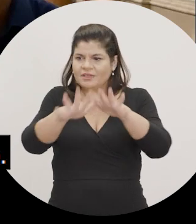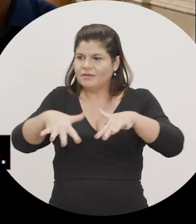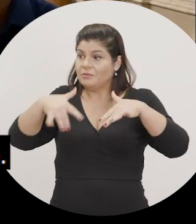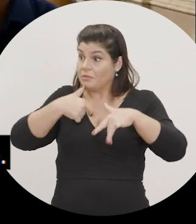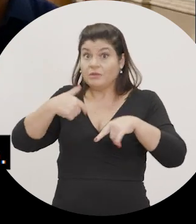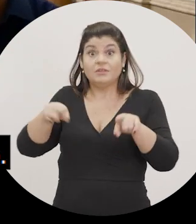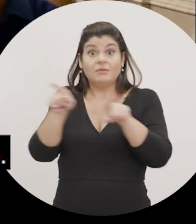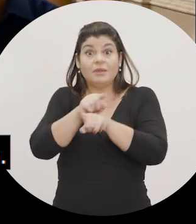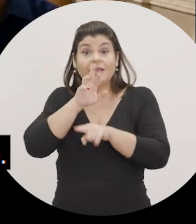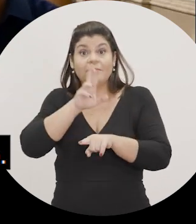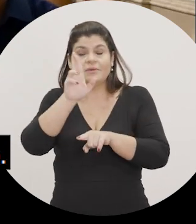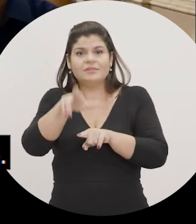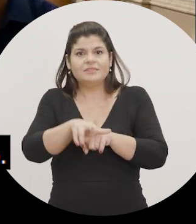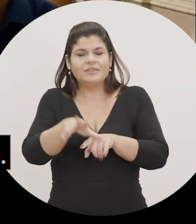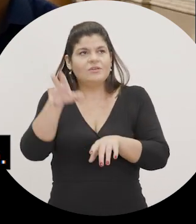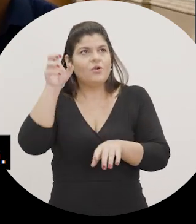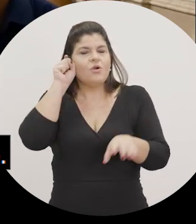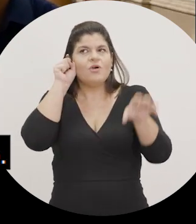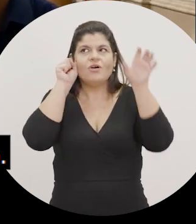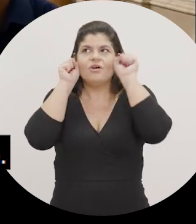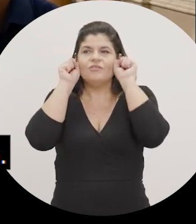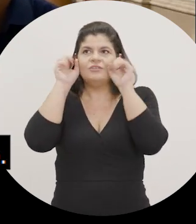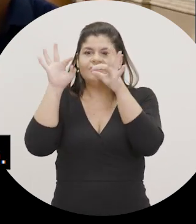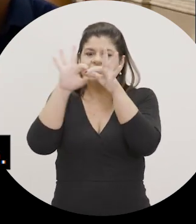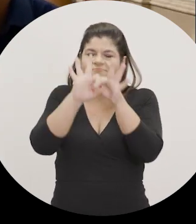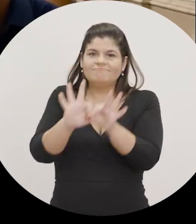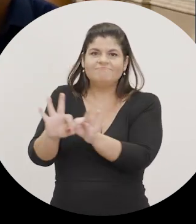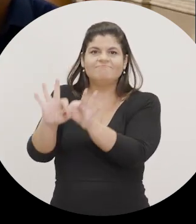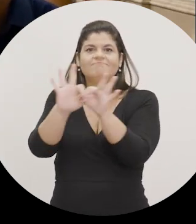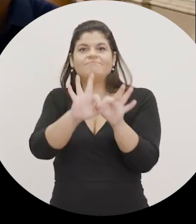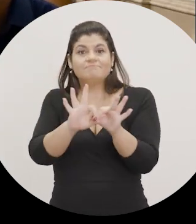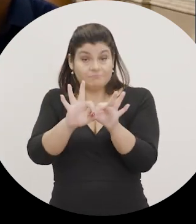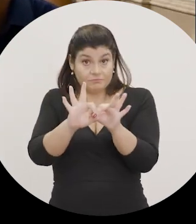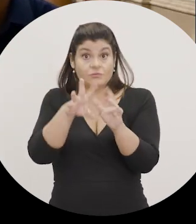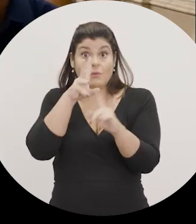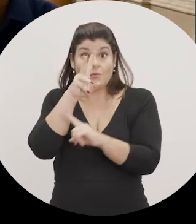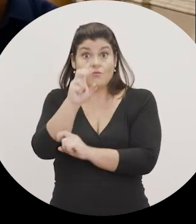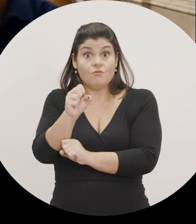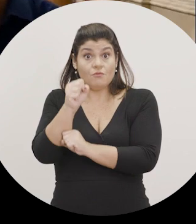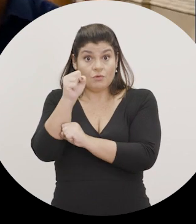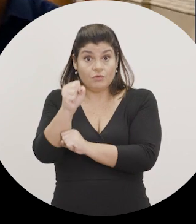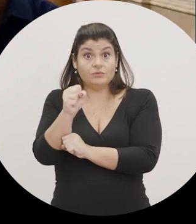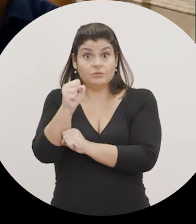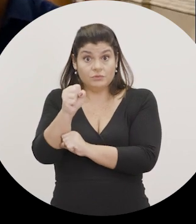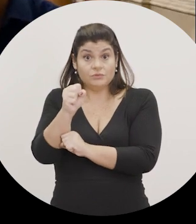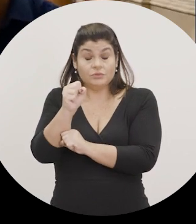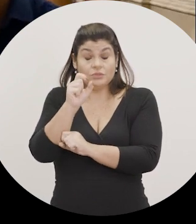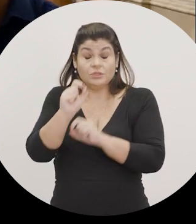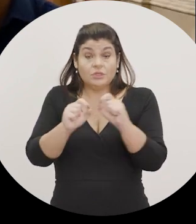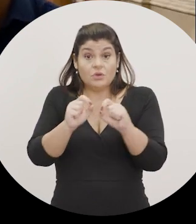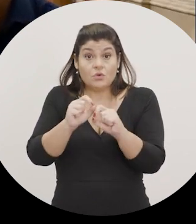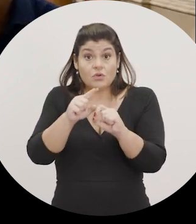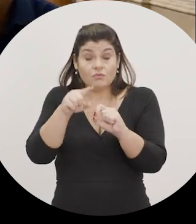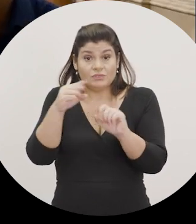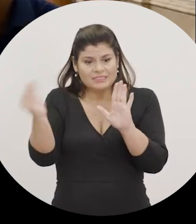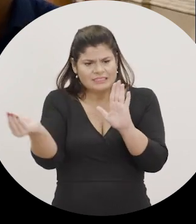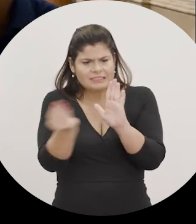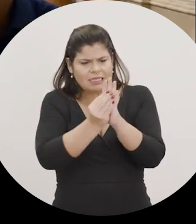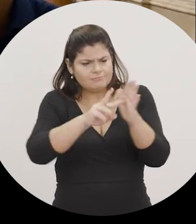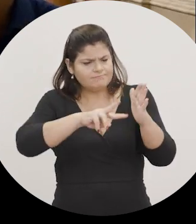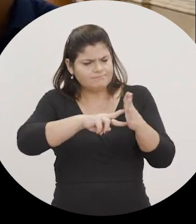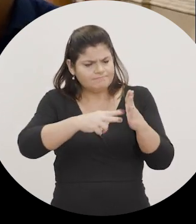e eu mesmo reagindo também diante daquilo, daquela junção, ficou muito forte, né? Quando